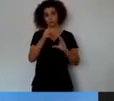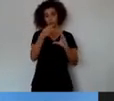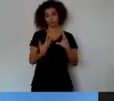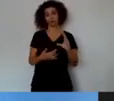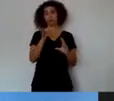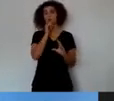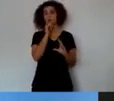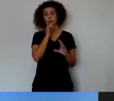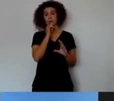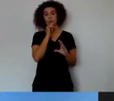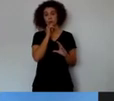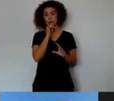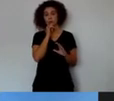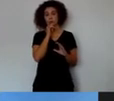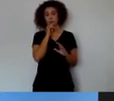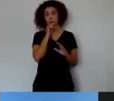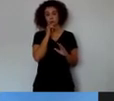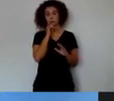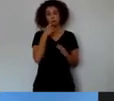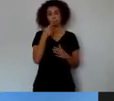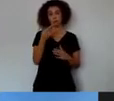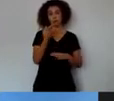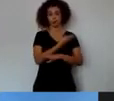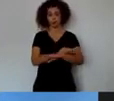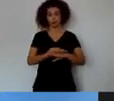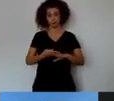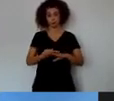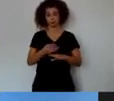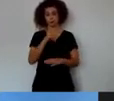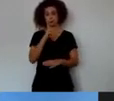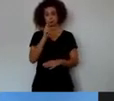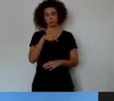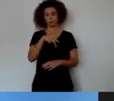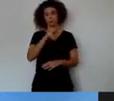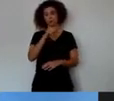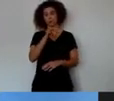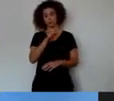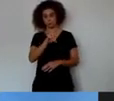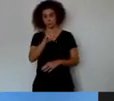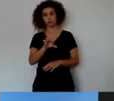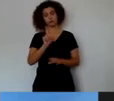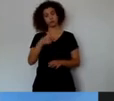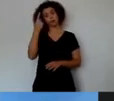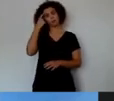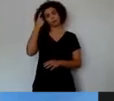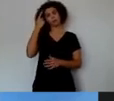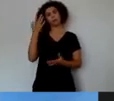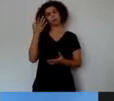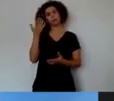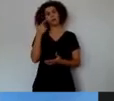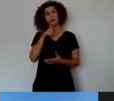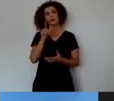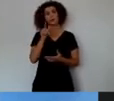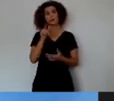a Cida Bento nomeia, né? Como a branquitude. Começar a pensar nessas questões para, talvez assim, né? E além do